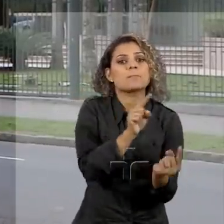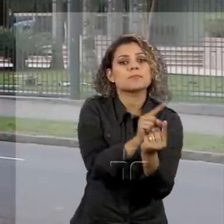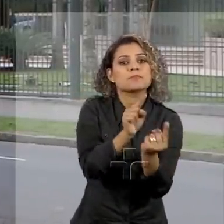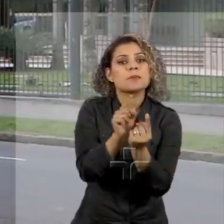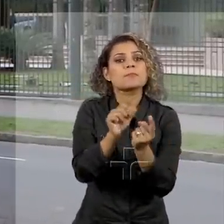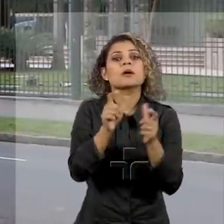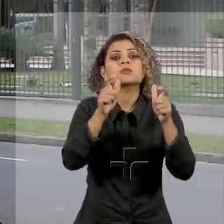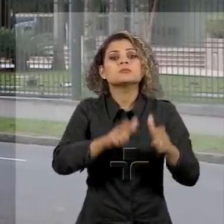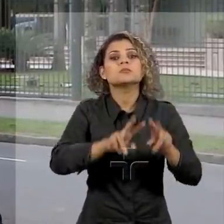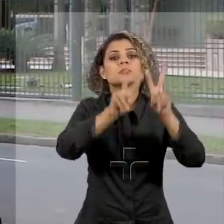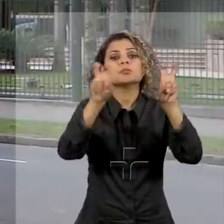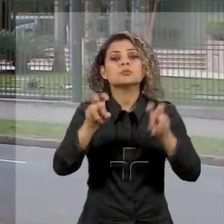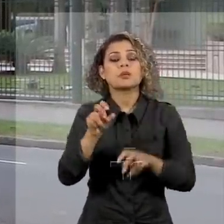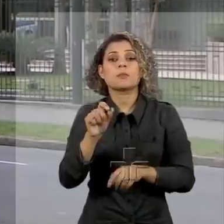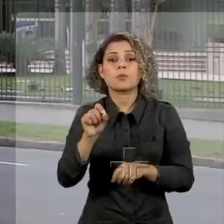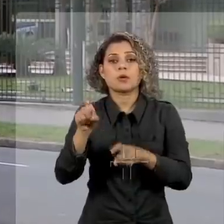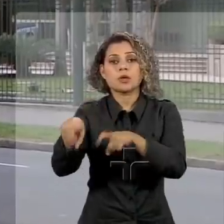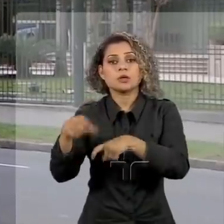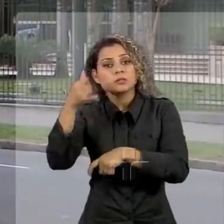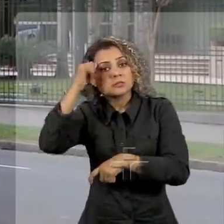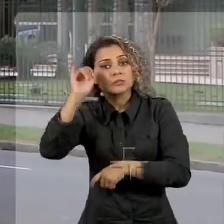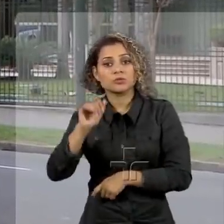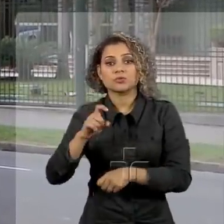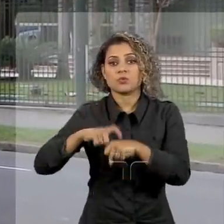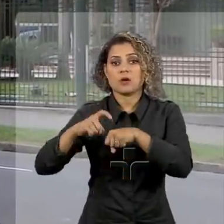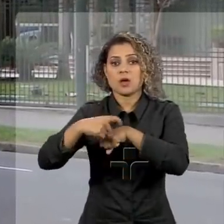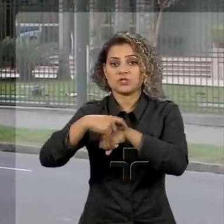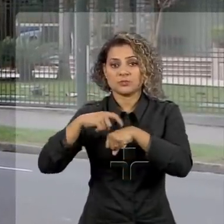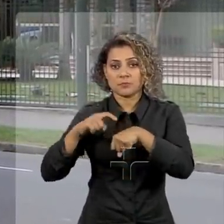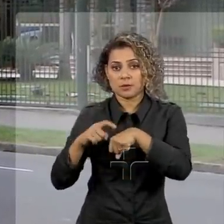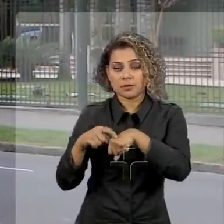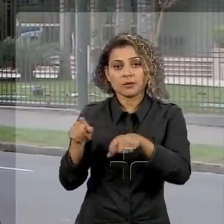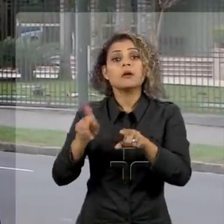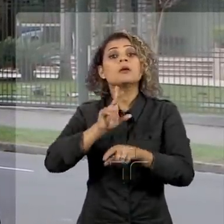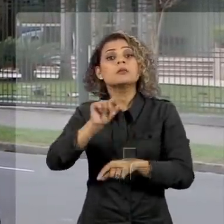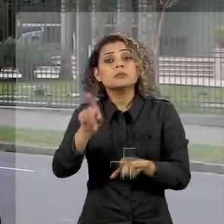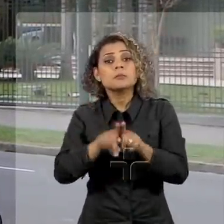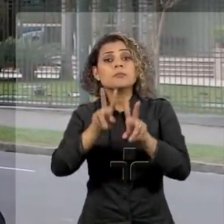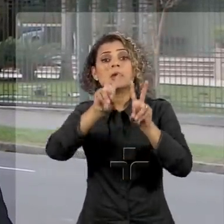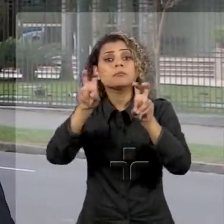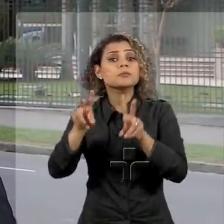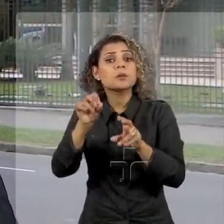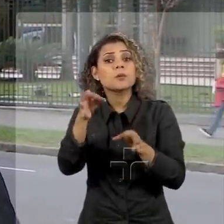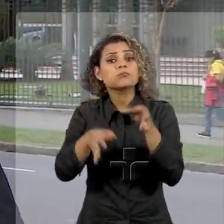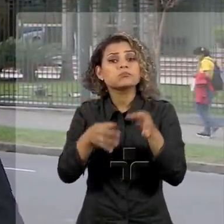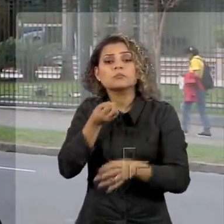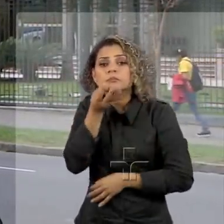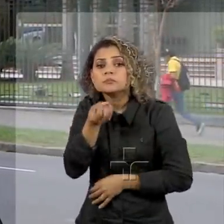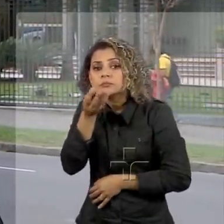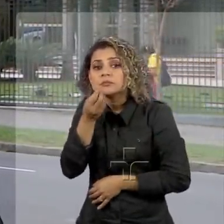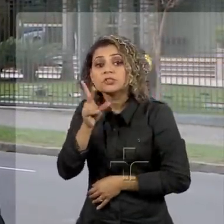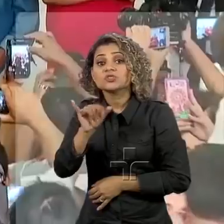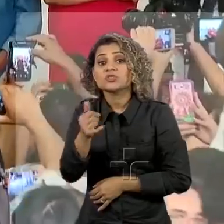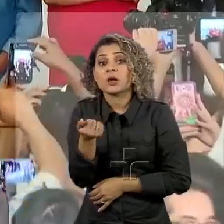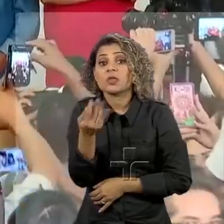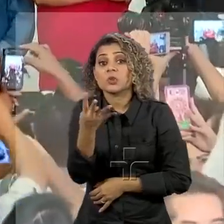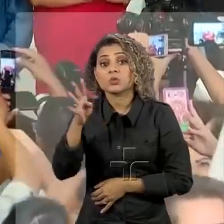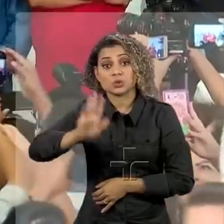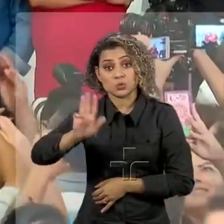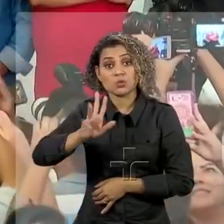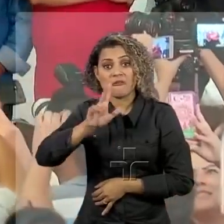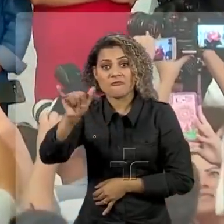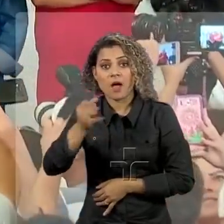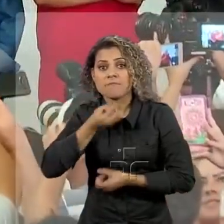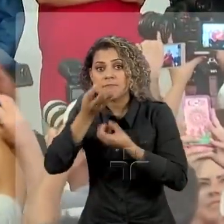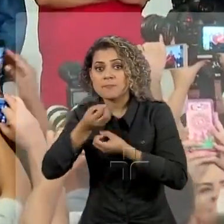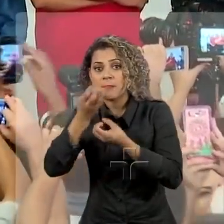sítio de Atibaia. Um dos réus, o ex-presidente Lula, deve ser ouvido pela juíza no próximo dia 14. Hoje, a